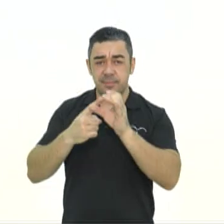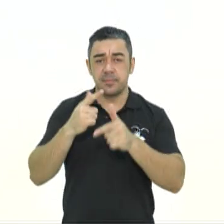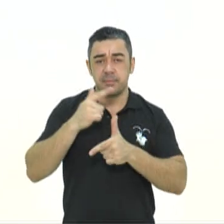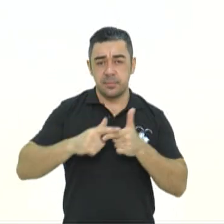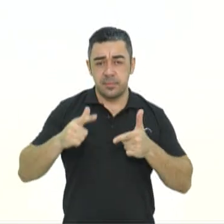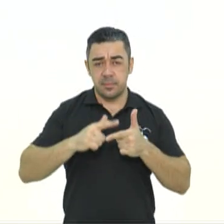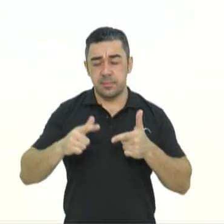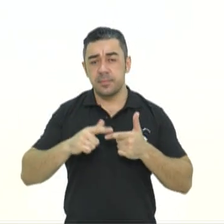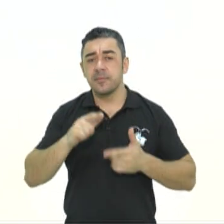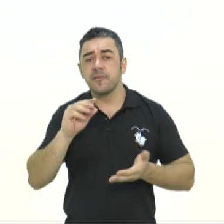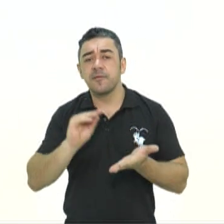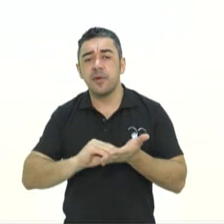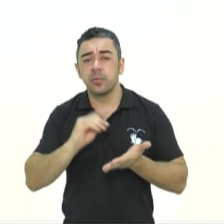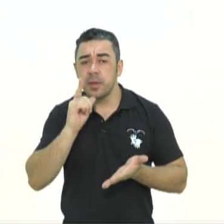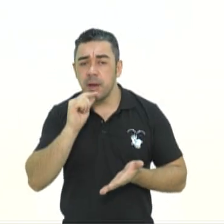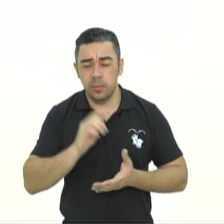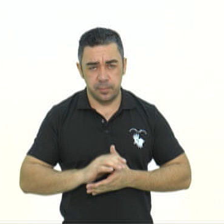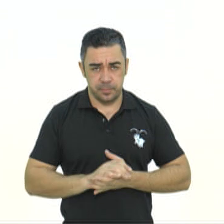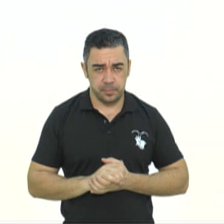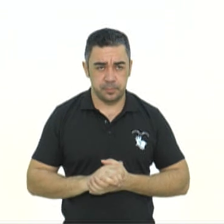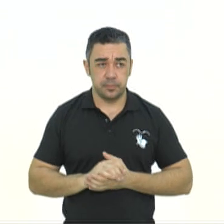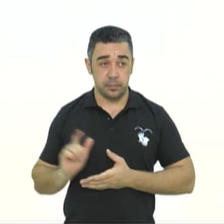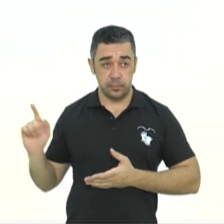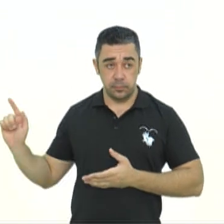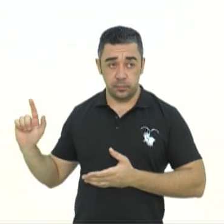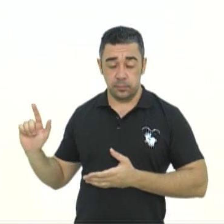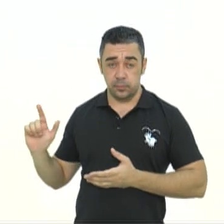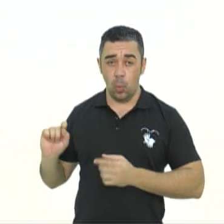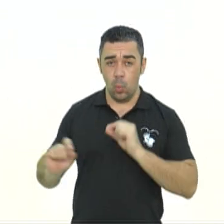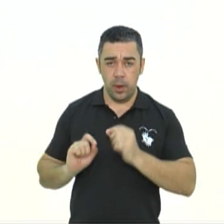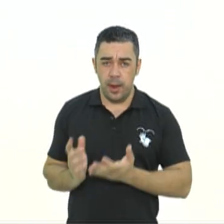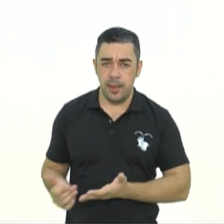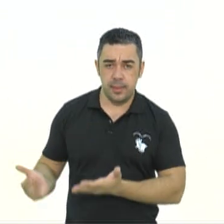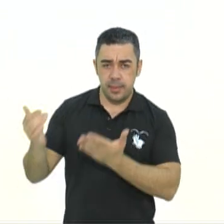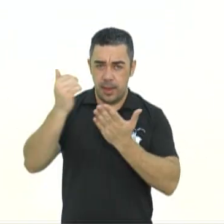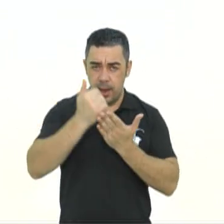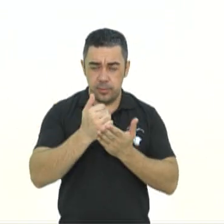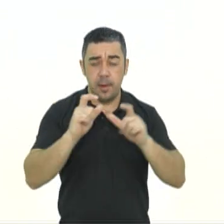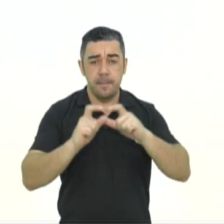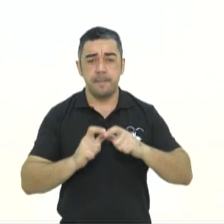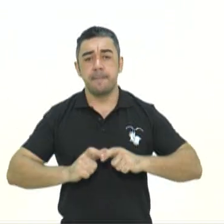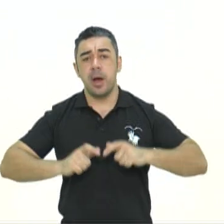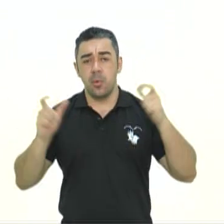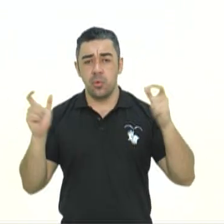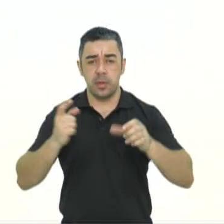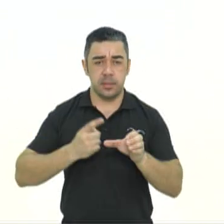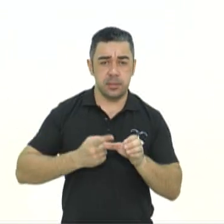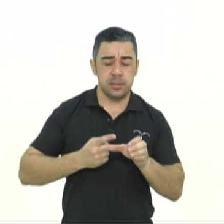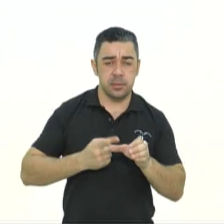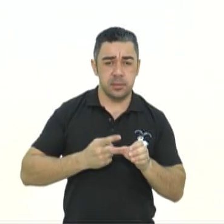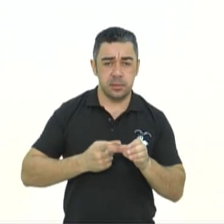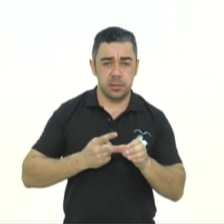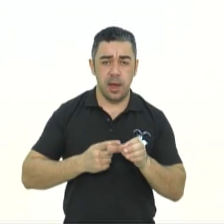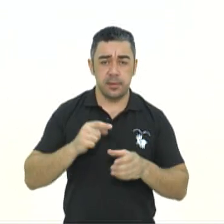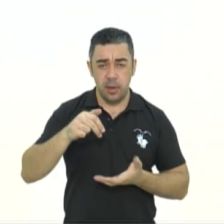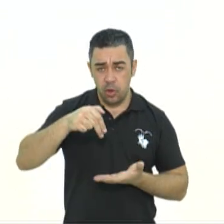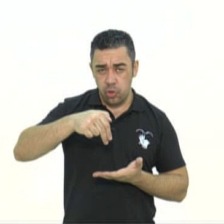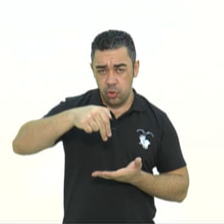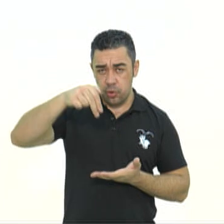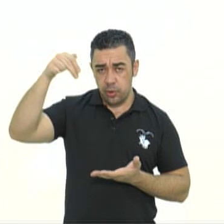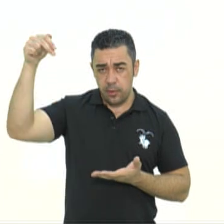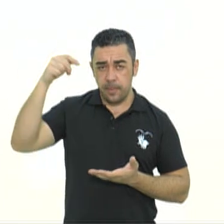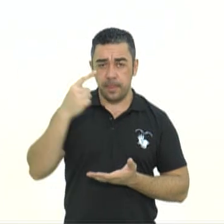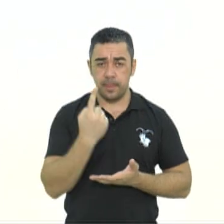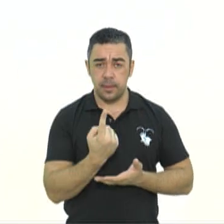o subtítulo diz lá: de acordo com o balanço, a maioria dos municípios está no Nordeste,